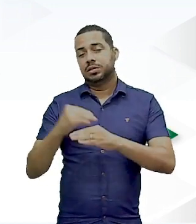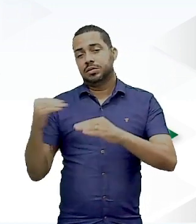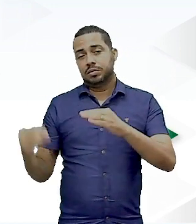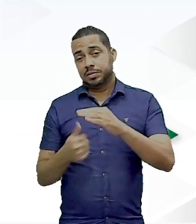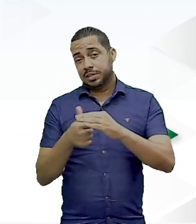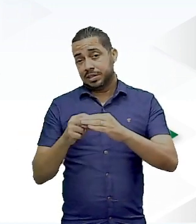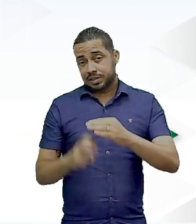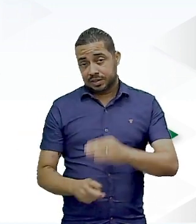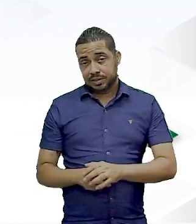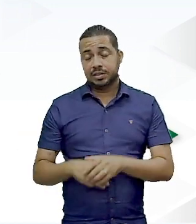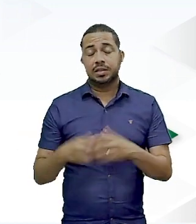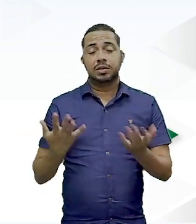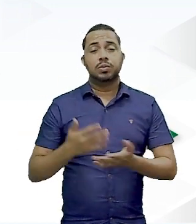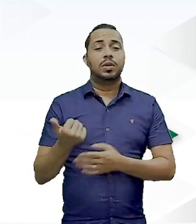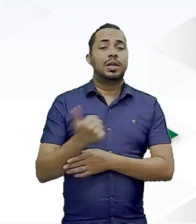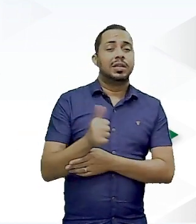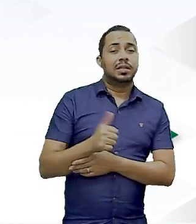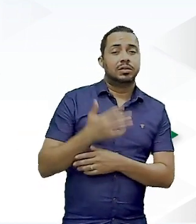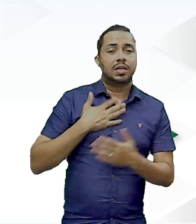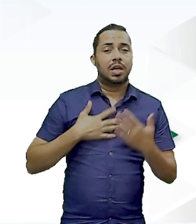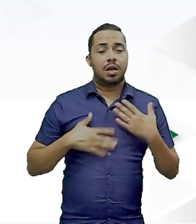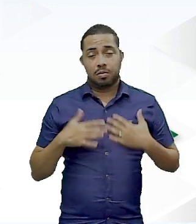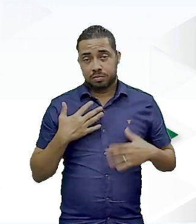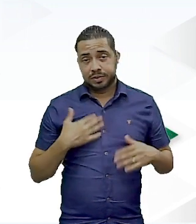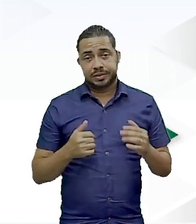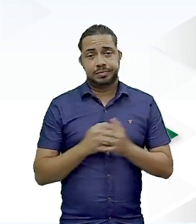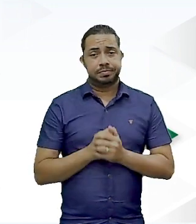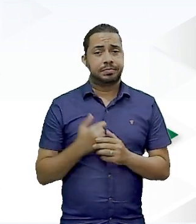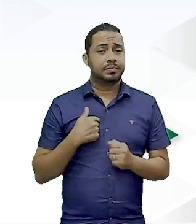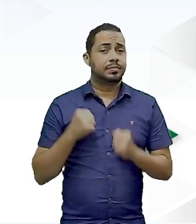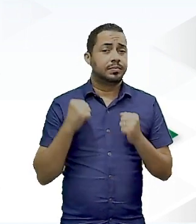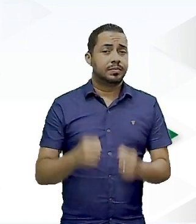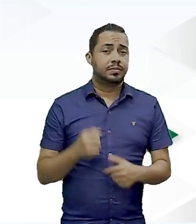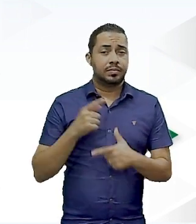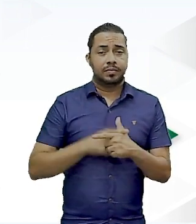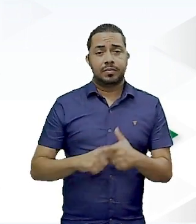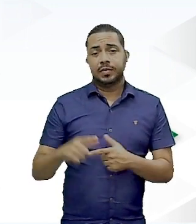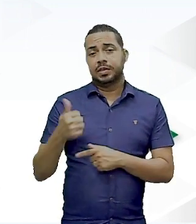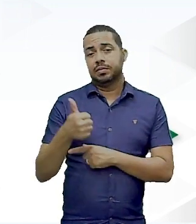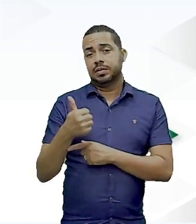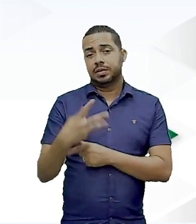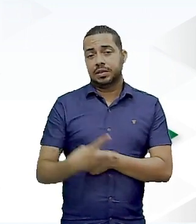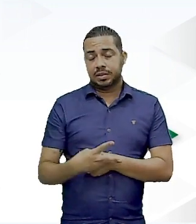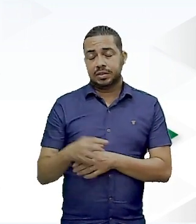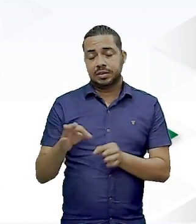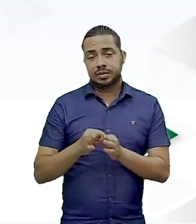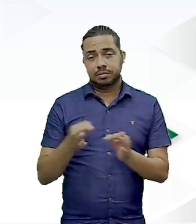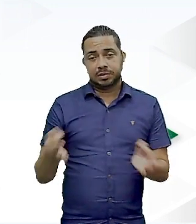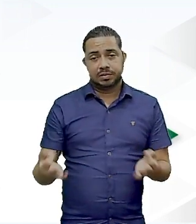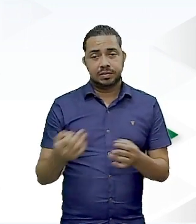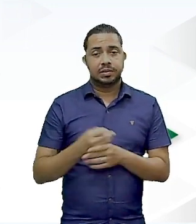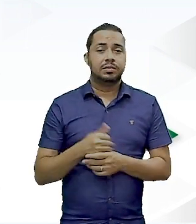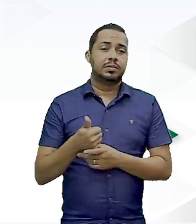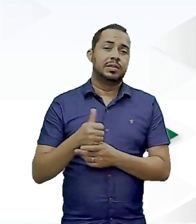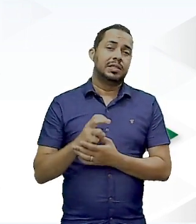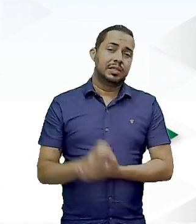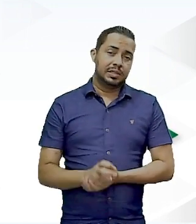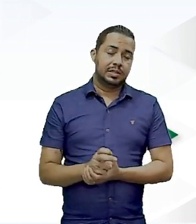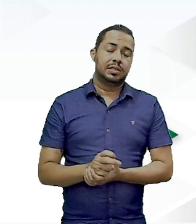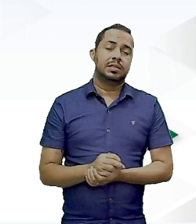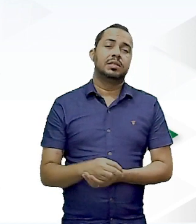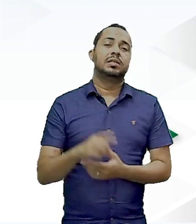15. Agora analisa com calma aí. Eu posso dividir 13 simplificando com 15